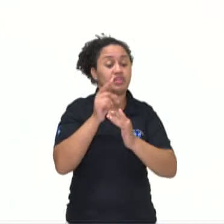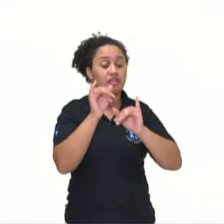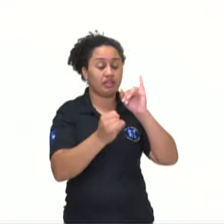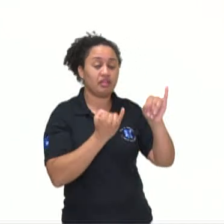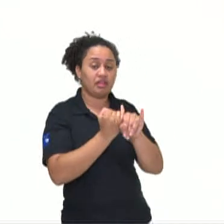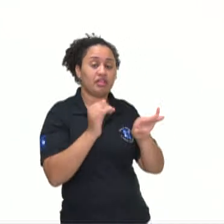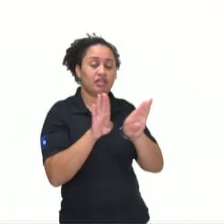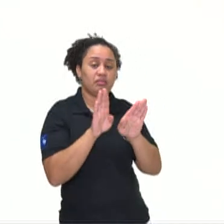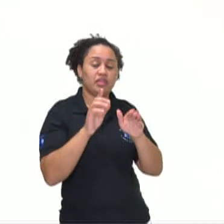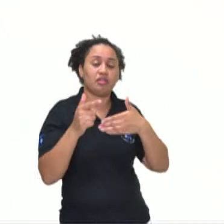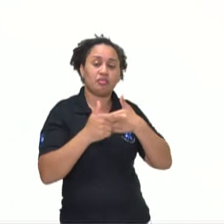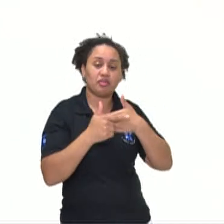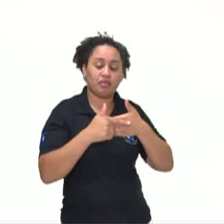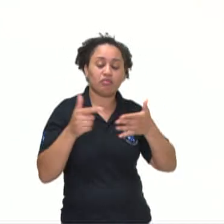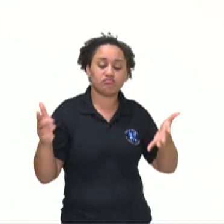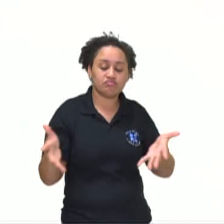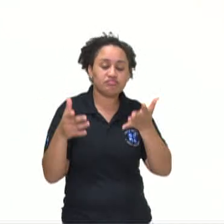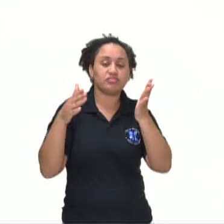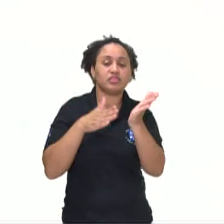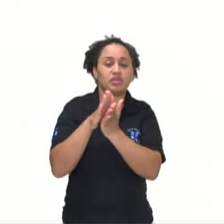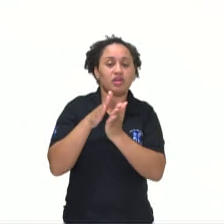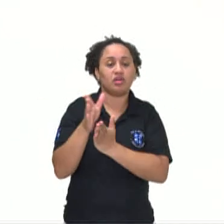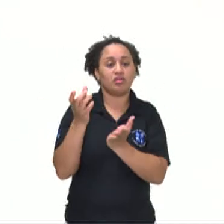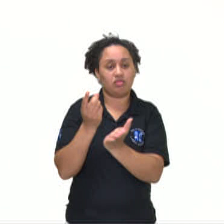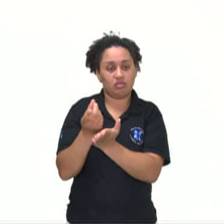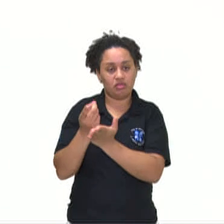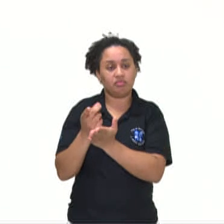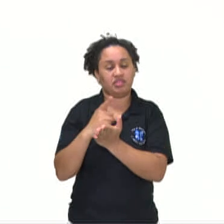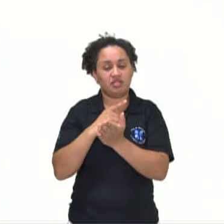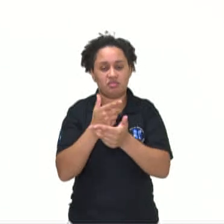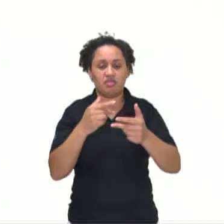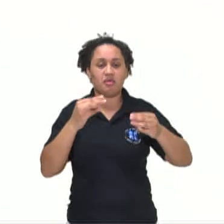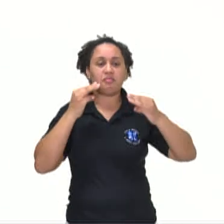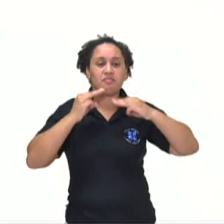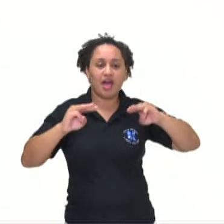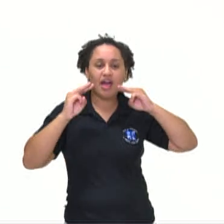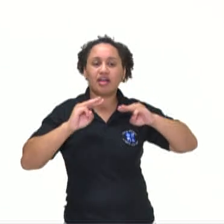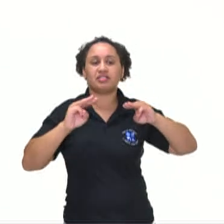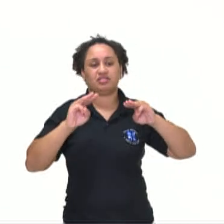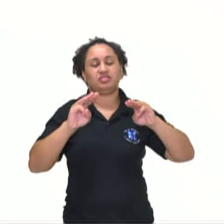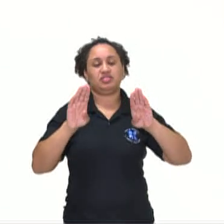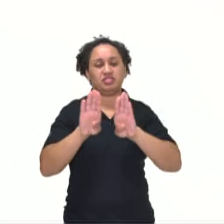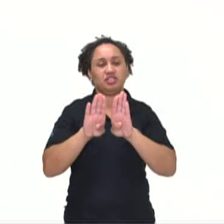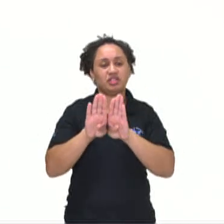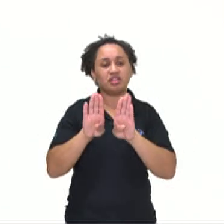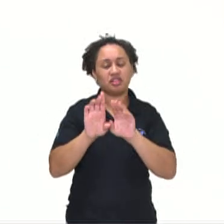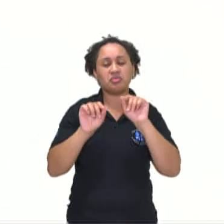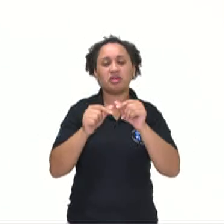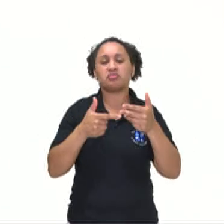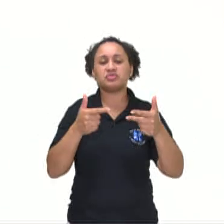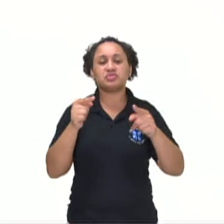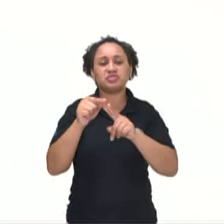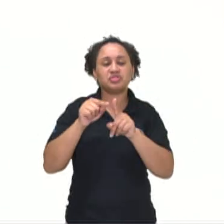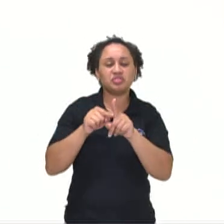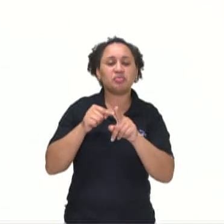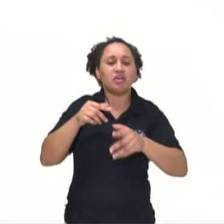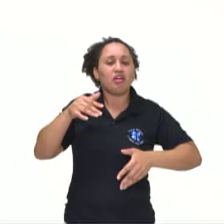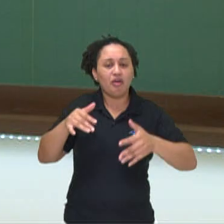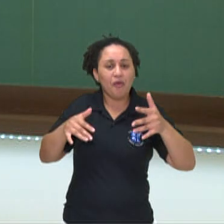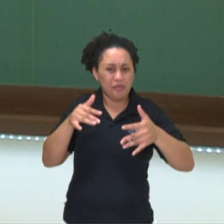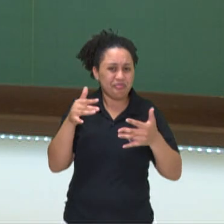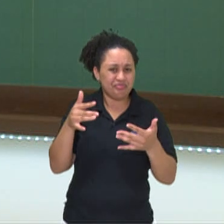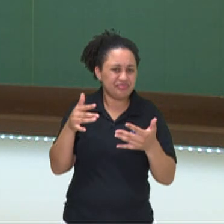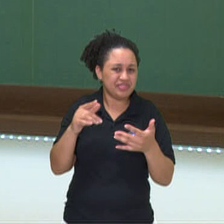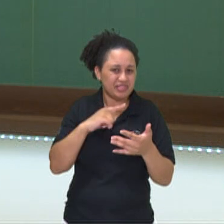papel de incentivo ao consumismo, com ferramentas de marketing dirigido e inteligência artificial. Então, quando a gente está utilizando